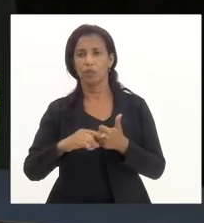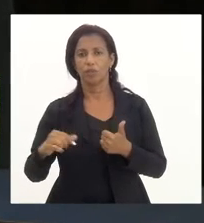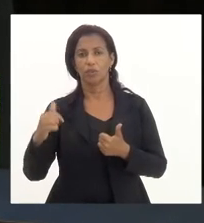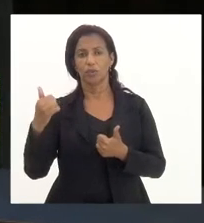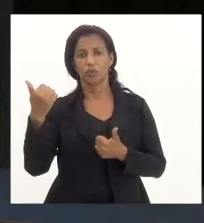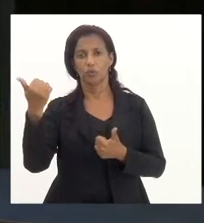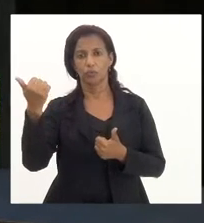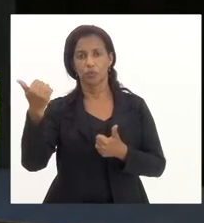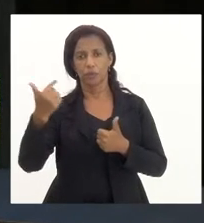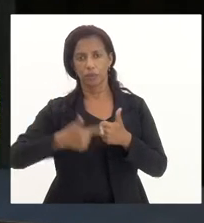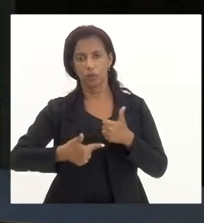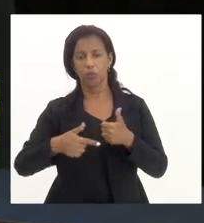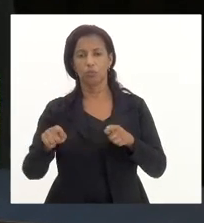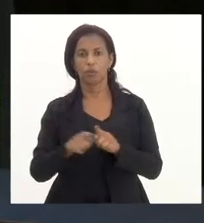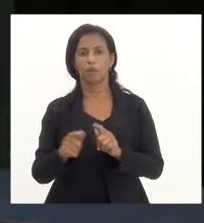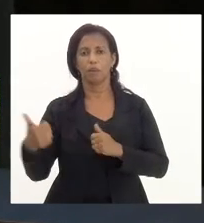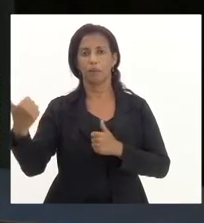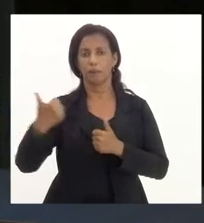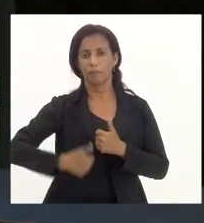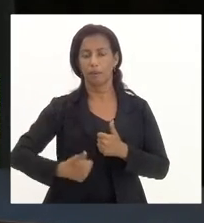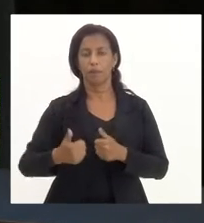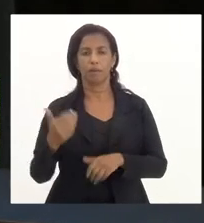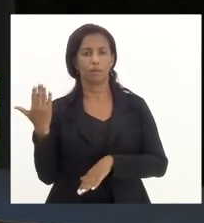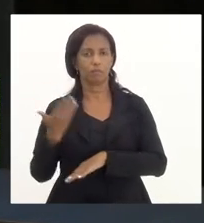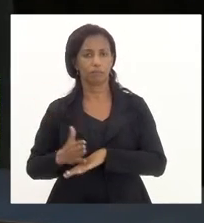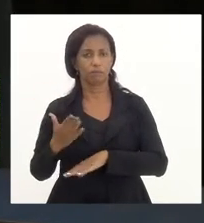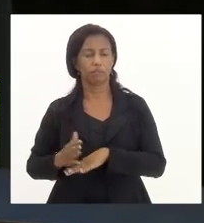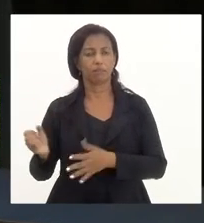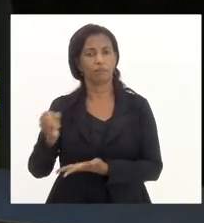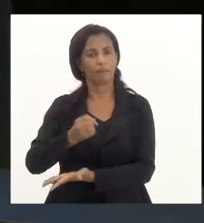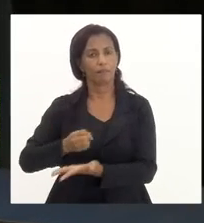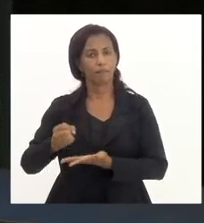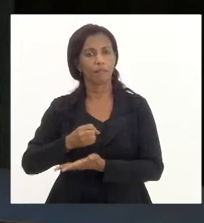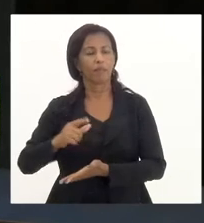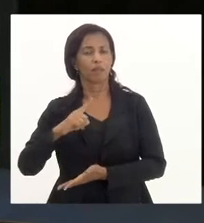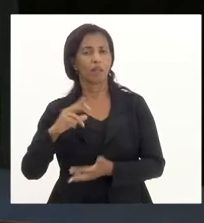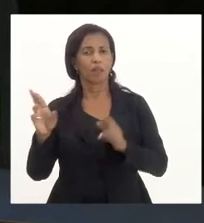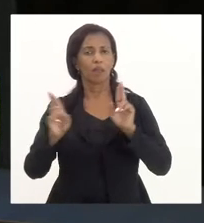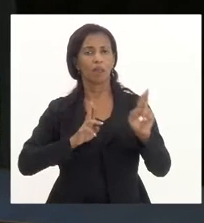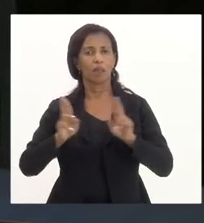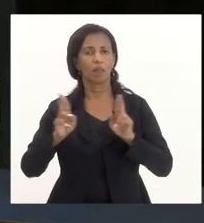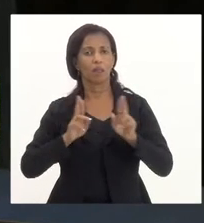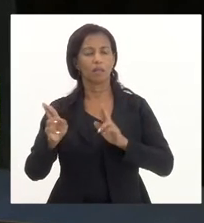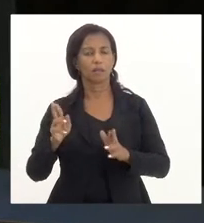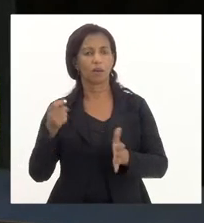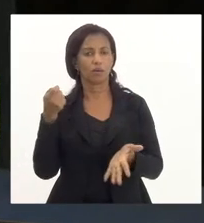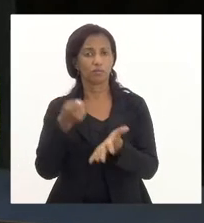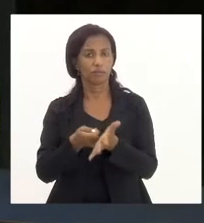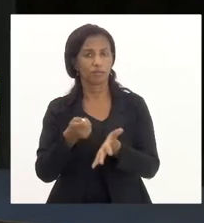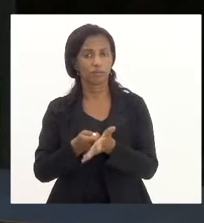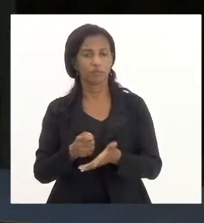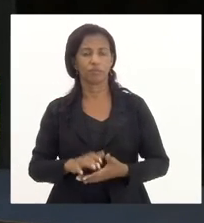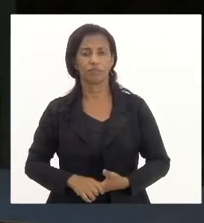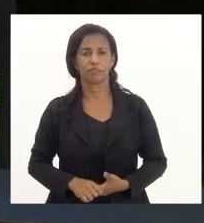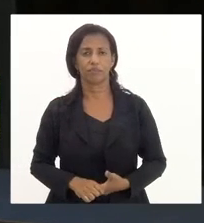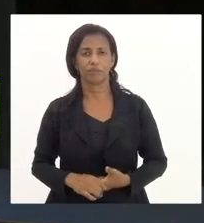artigo 1º que foi questão do exercício base em relação a vigência do